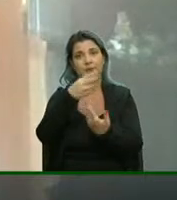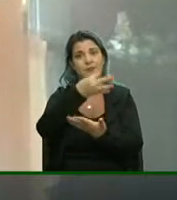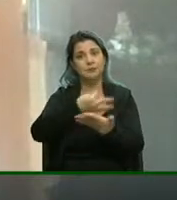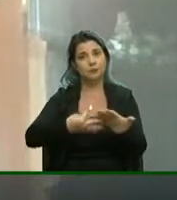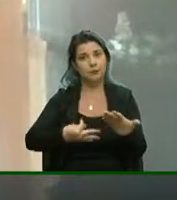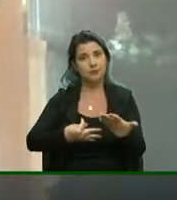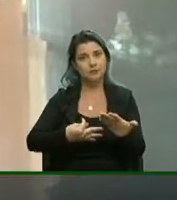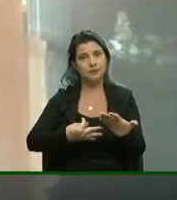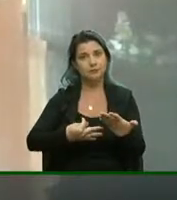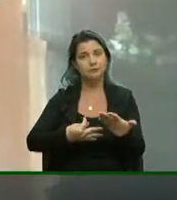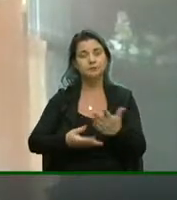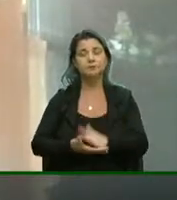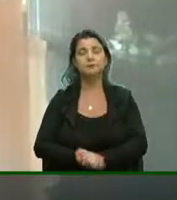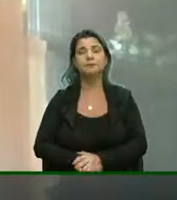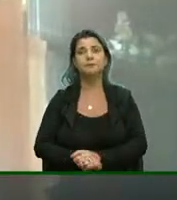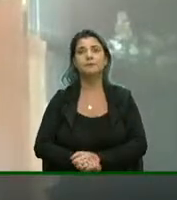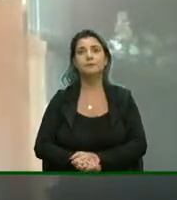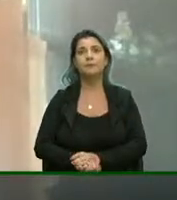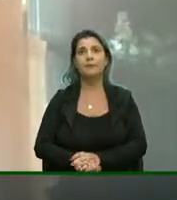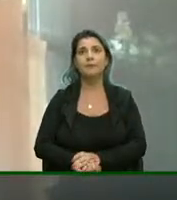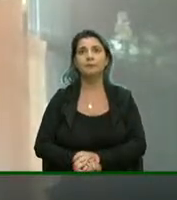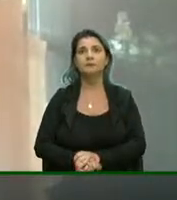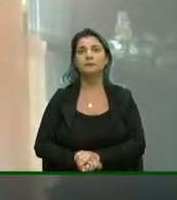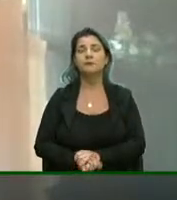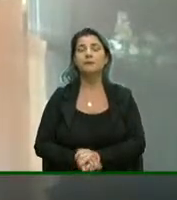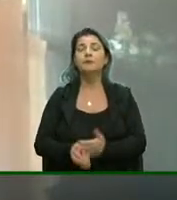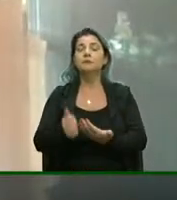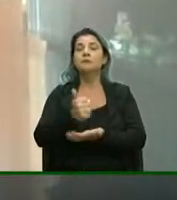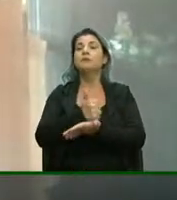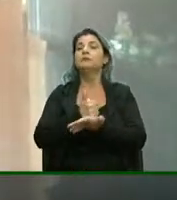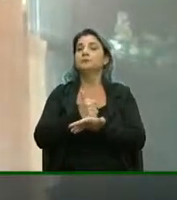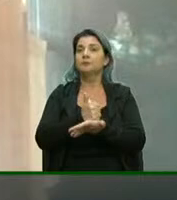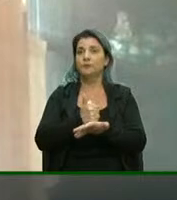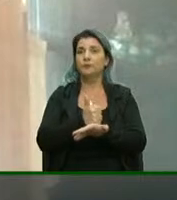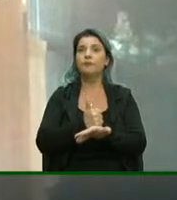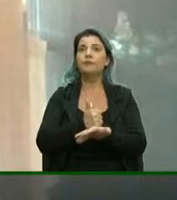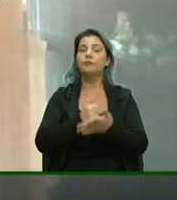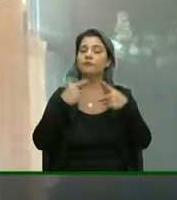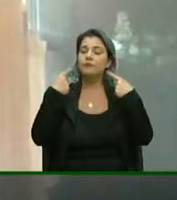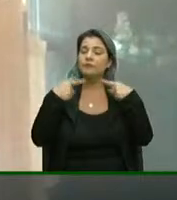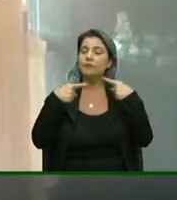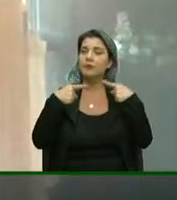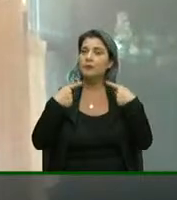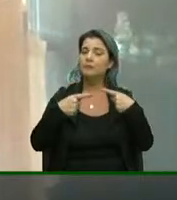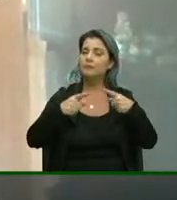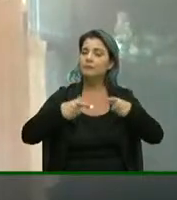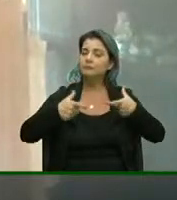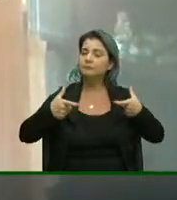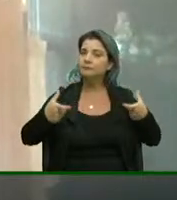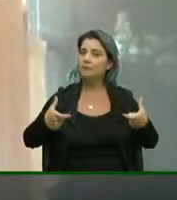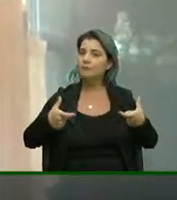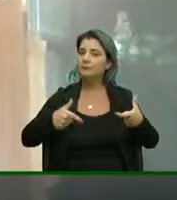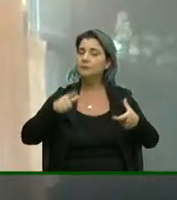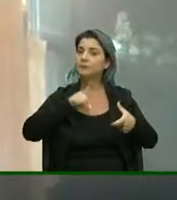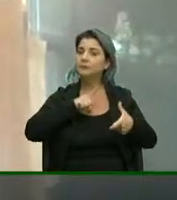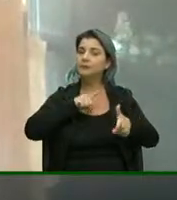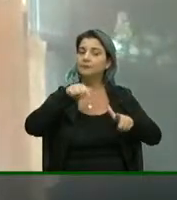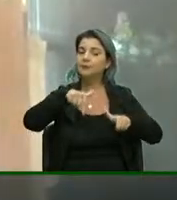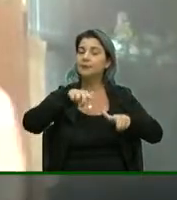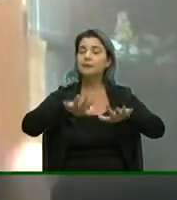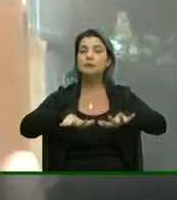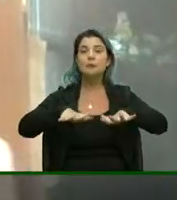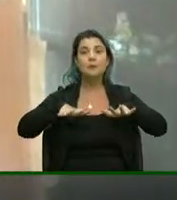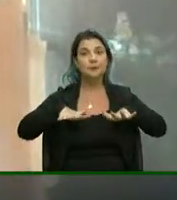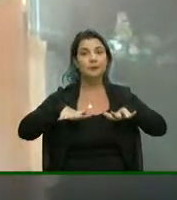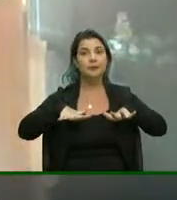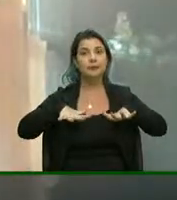que serviu, inclusive, como base para um debate amplo que houve na Assembleia Legislativa e